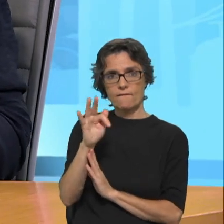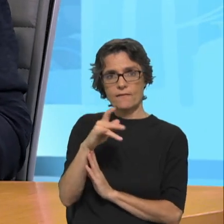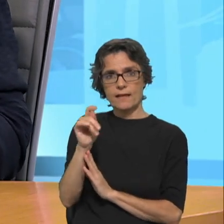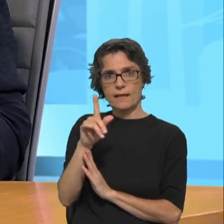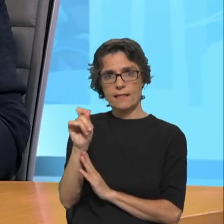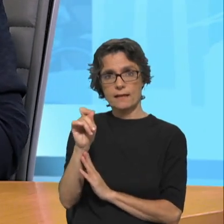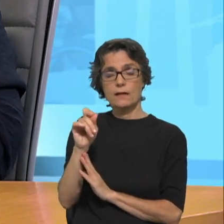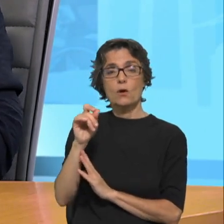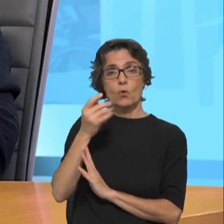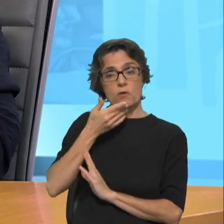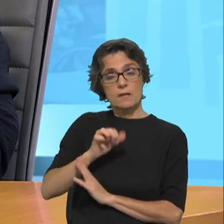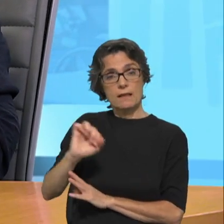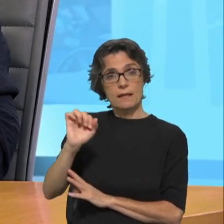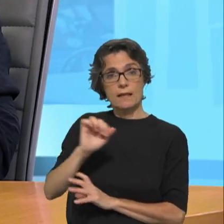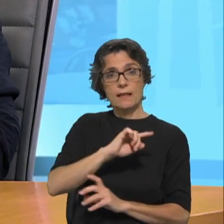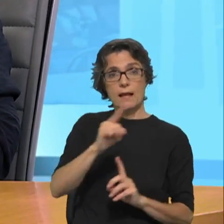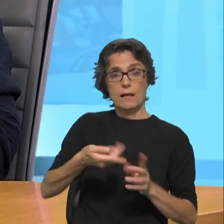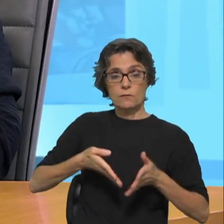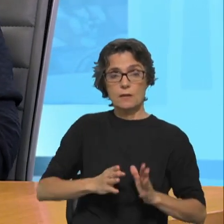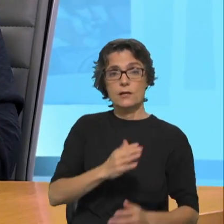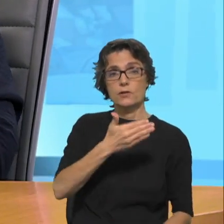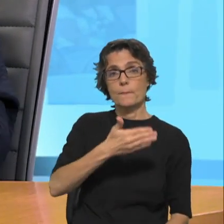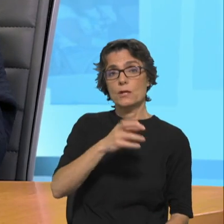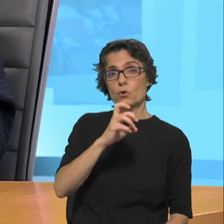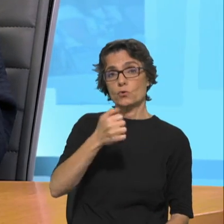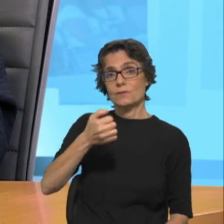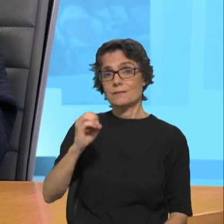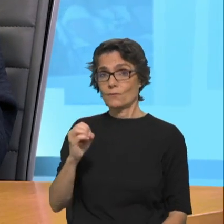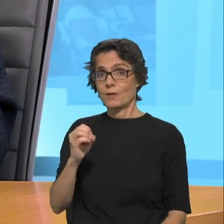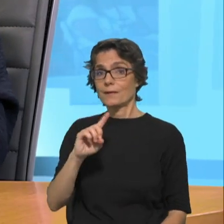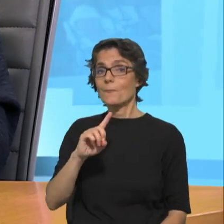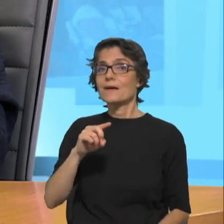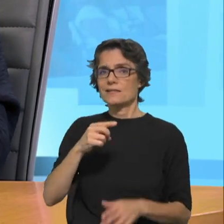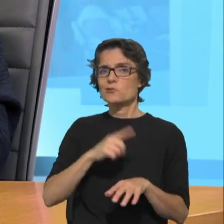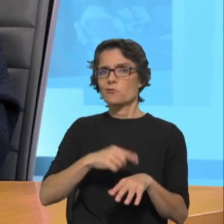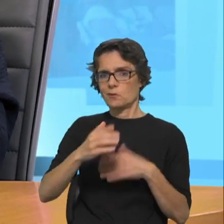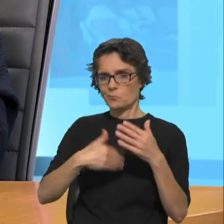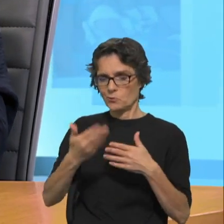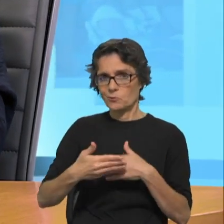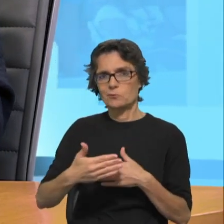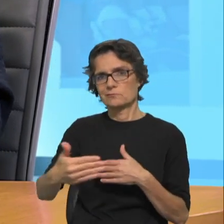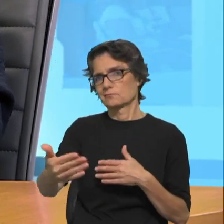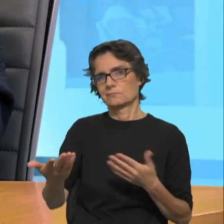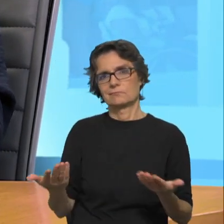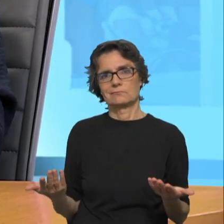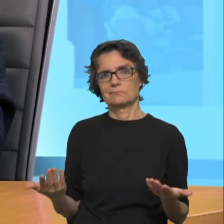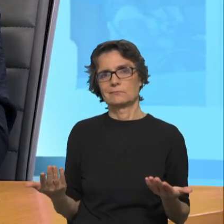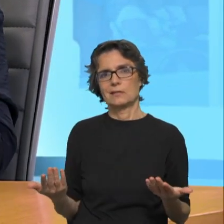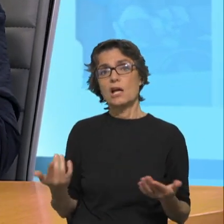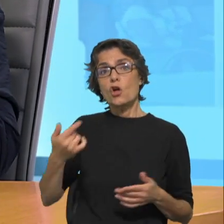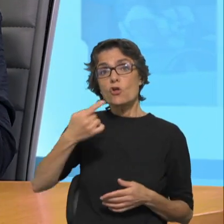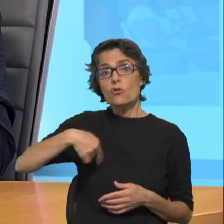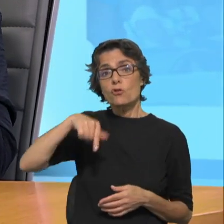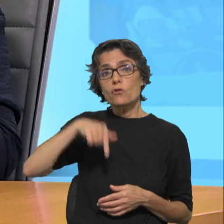época dela. Ela nasce em 1850, mas vai para além da época dela. E hoje em dia acreditamos que